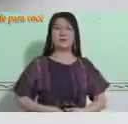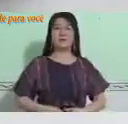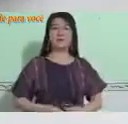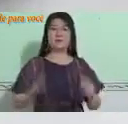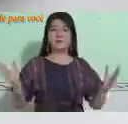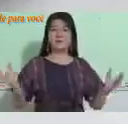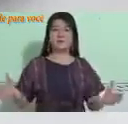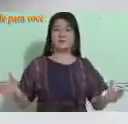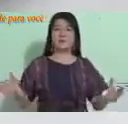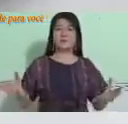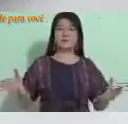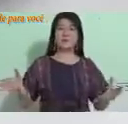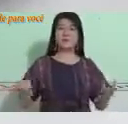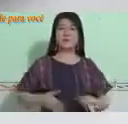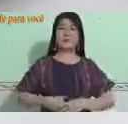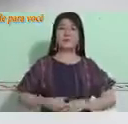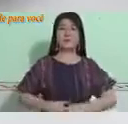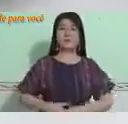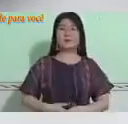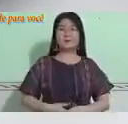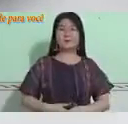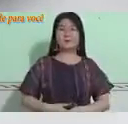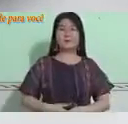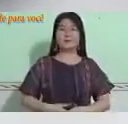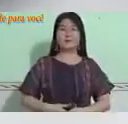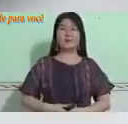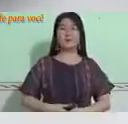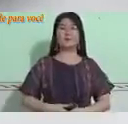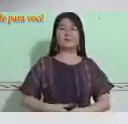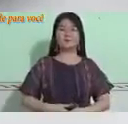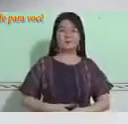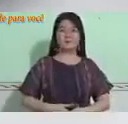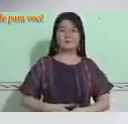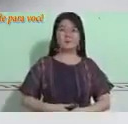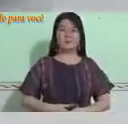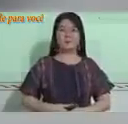3DIASESEMRES e acento agudo DUOPAR é um bom preparo para o